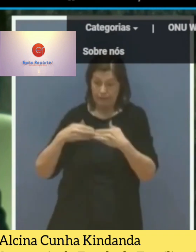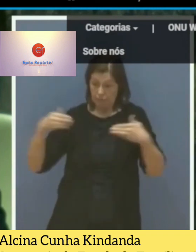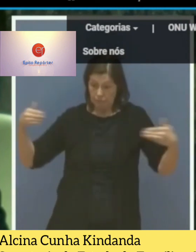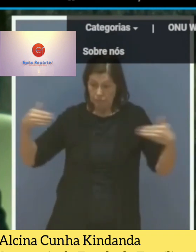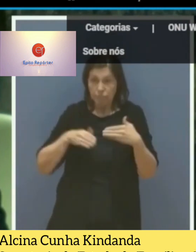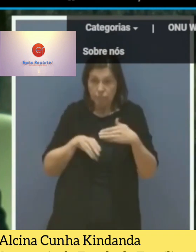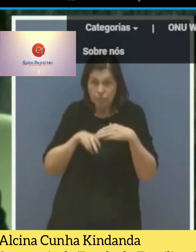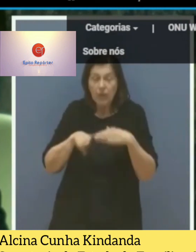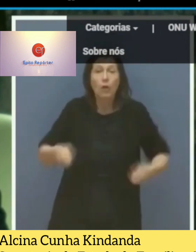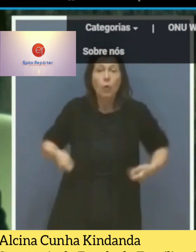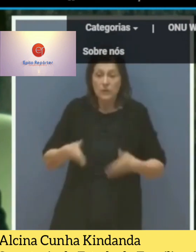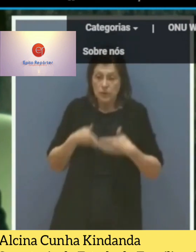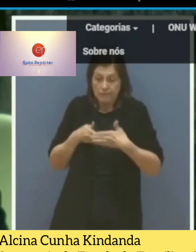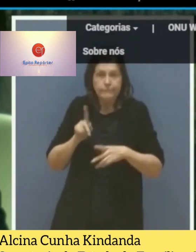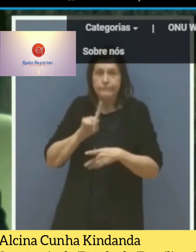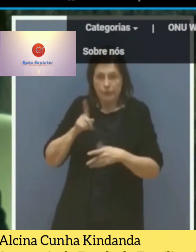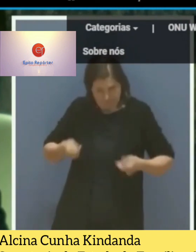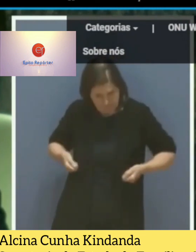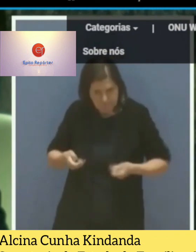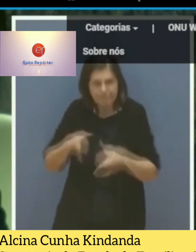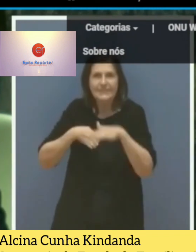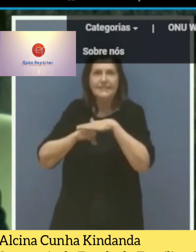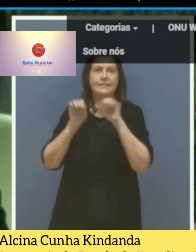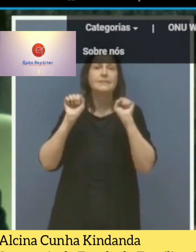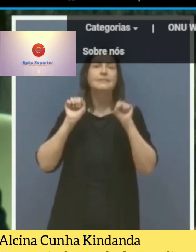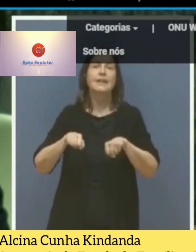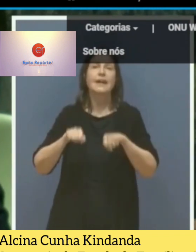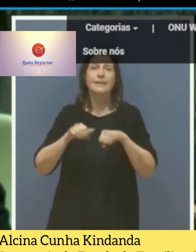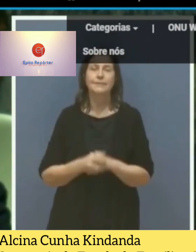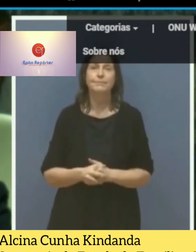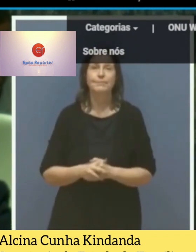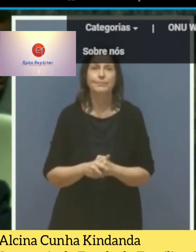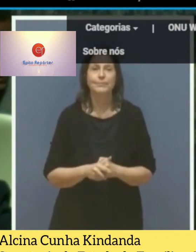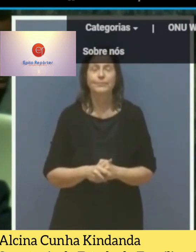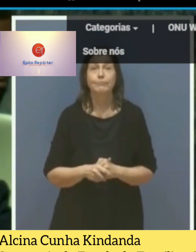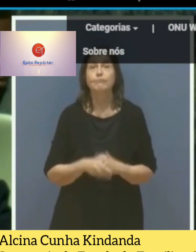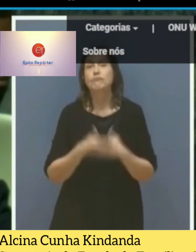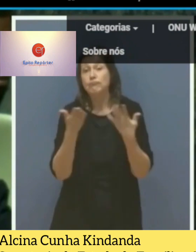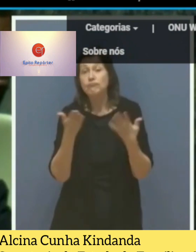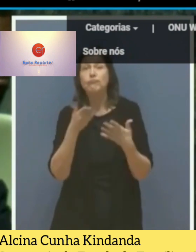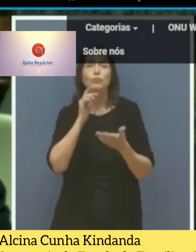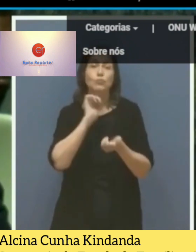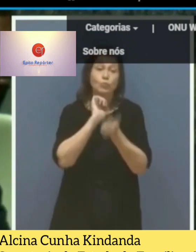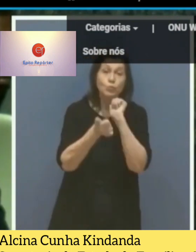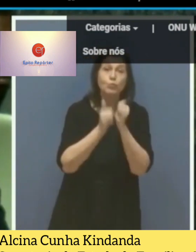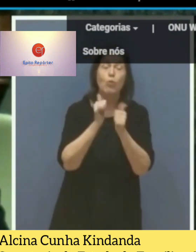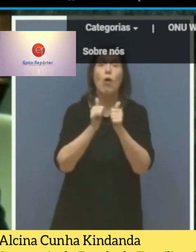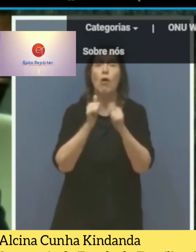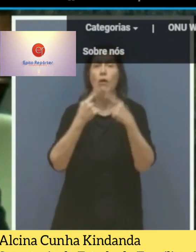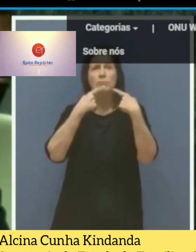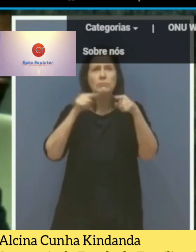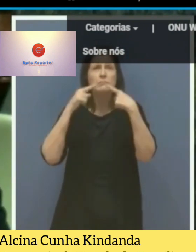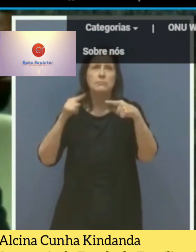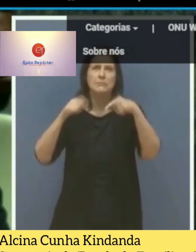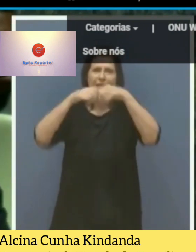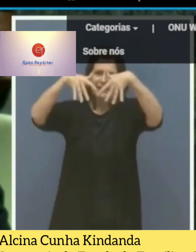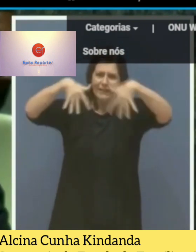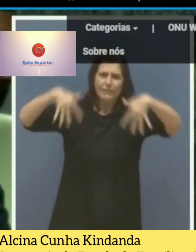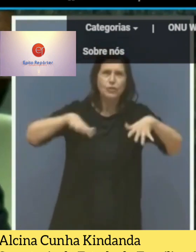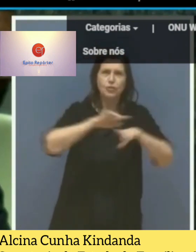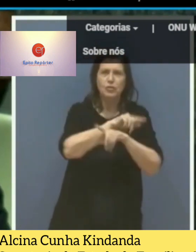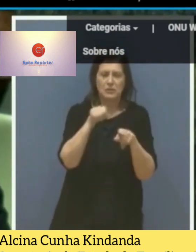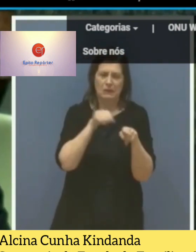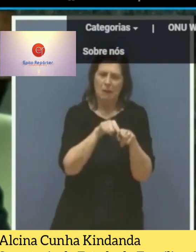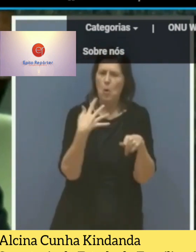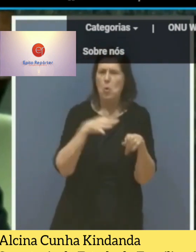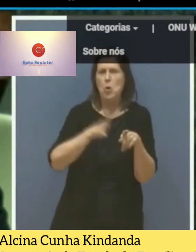desportivas que já existiam de longa data também foram adaptadas para facilitar a mobilidade das mesmas o governo angular